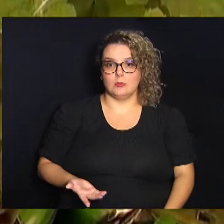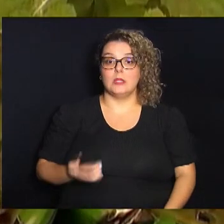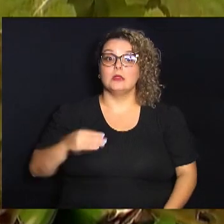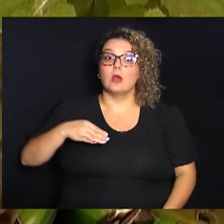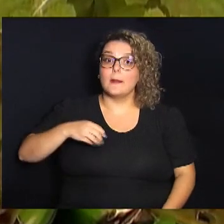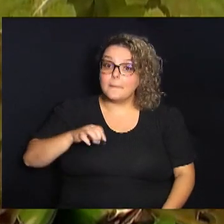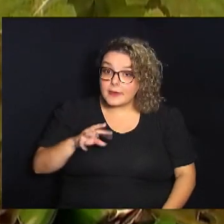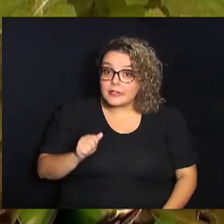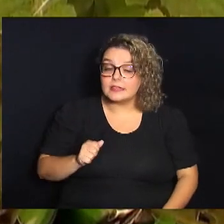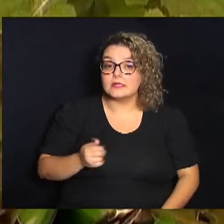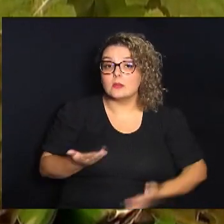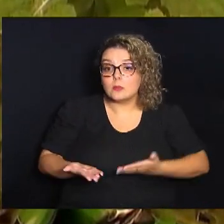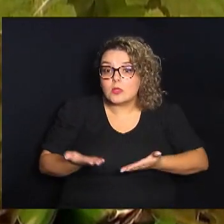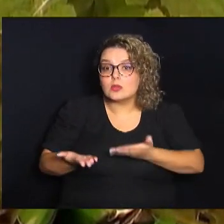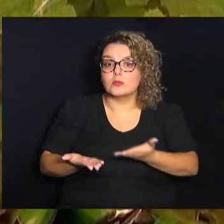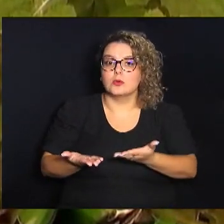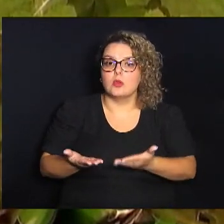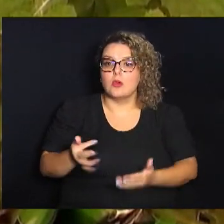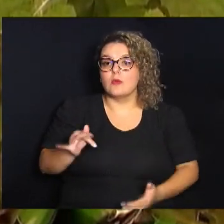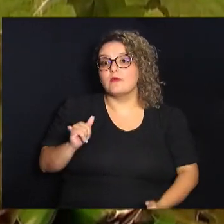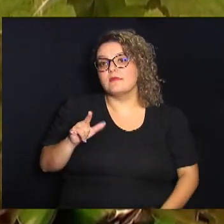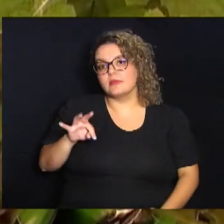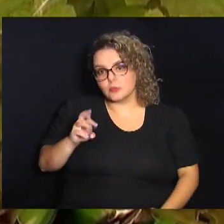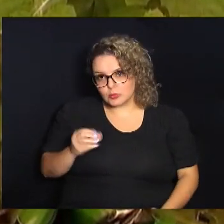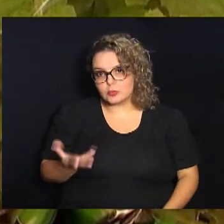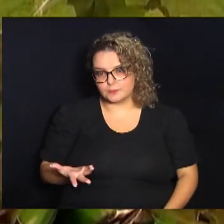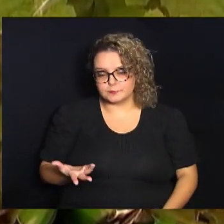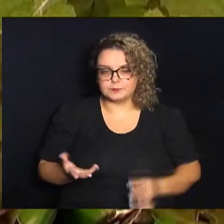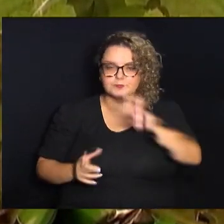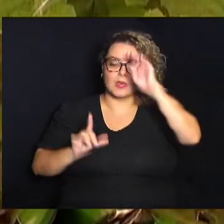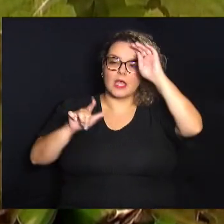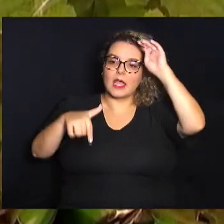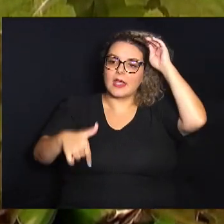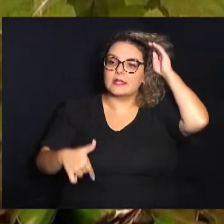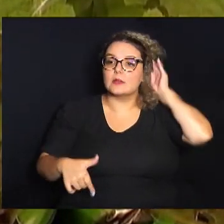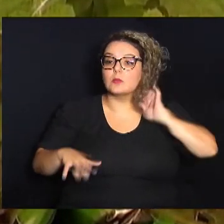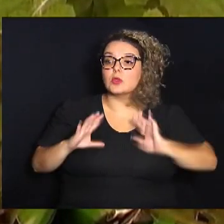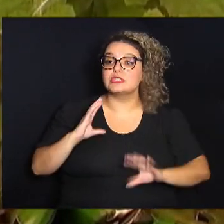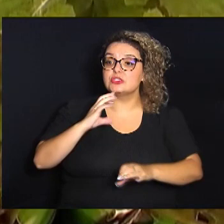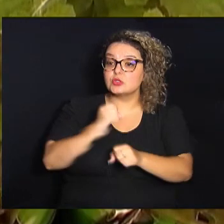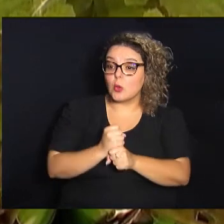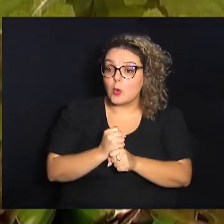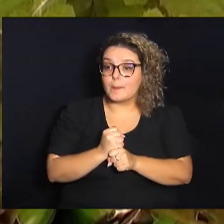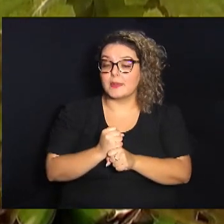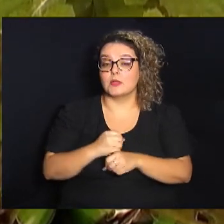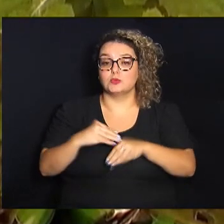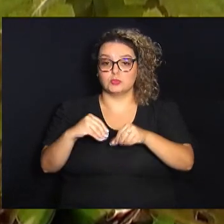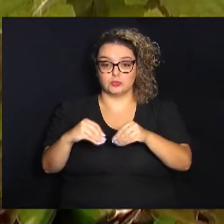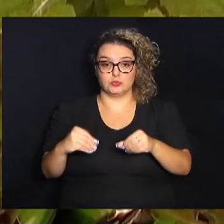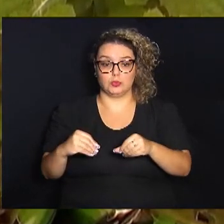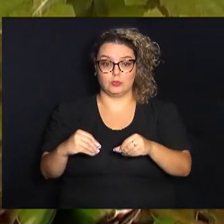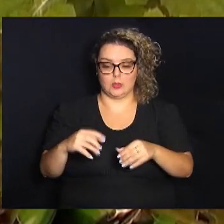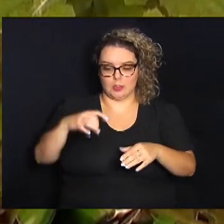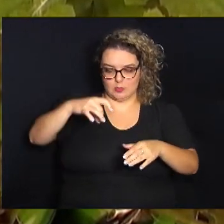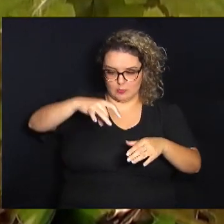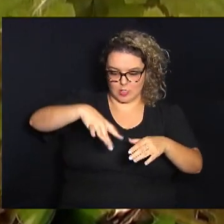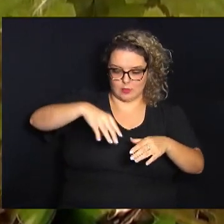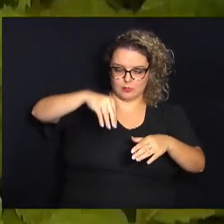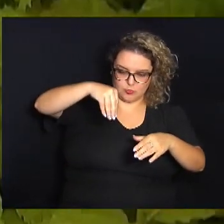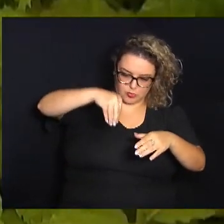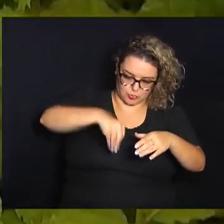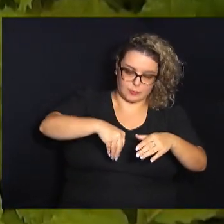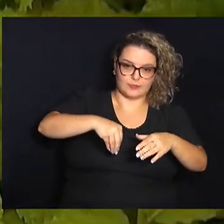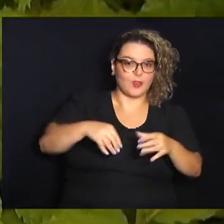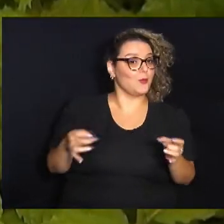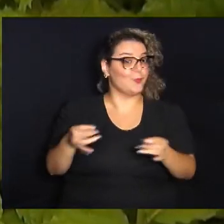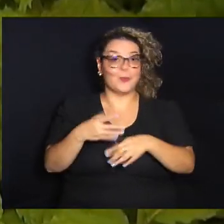acaba servindo como um filtro, né? Depois então eu completo com a terra, planto a minha ervinha e pronto,